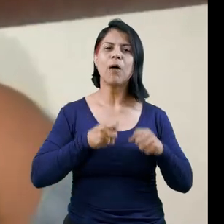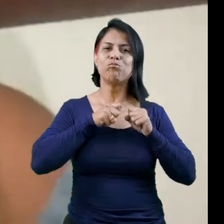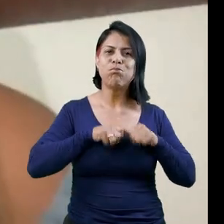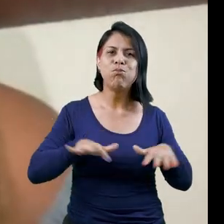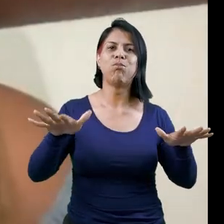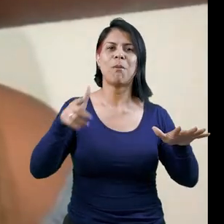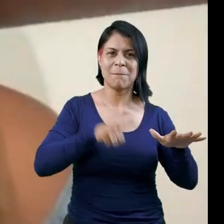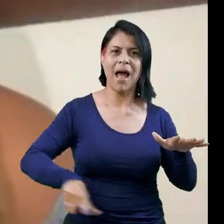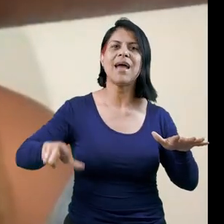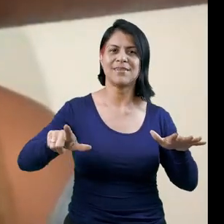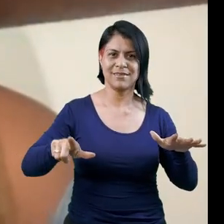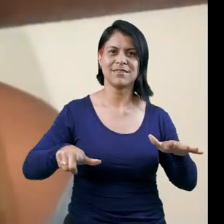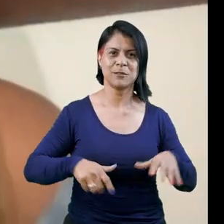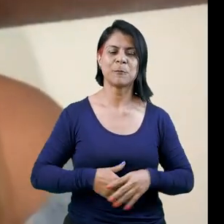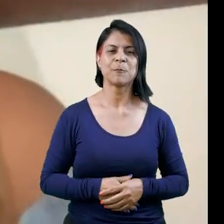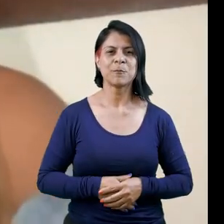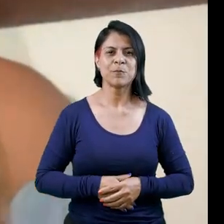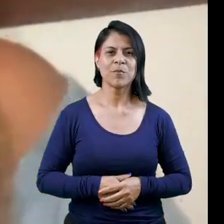multiplicada.